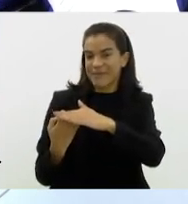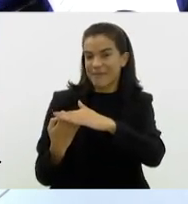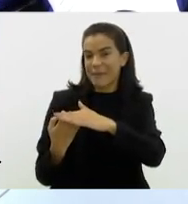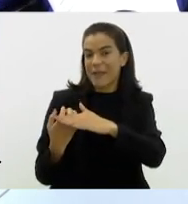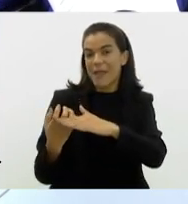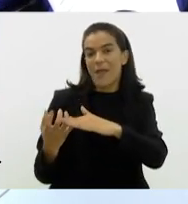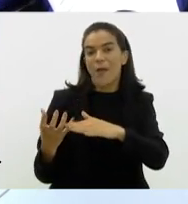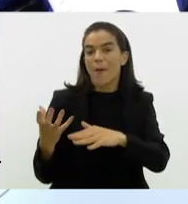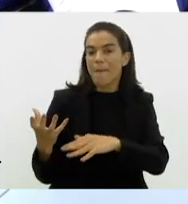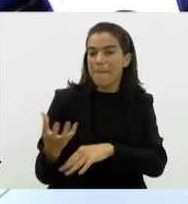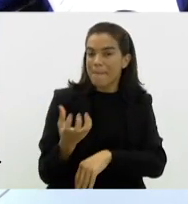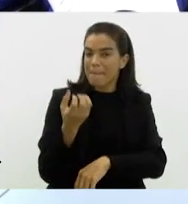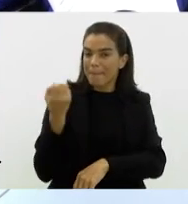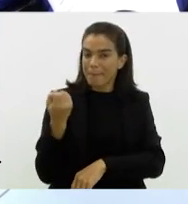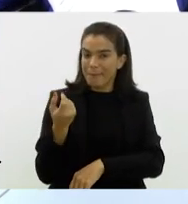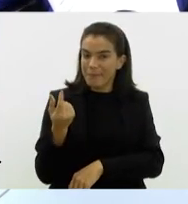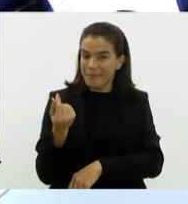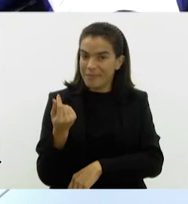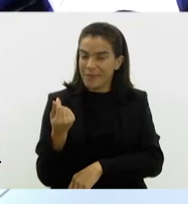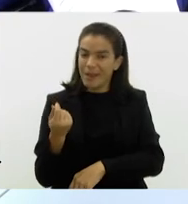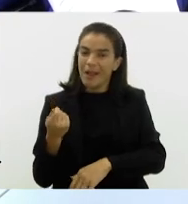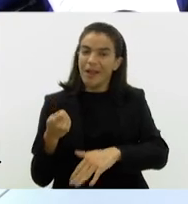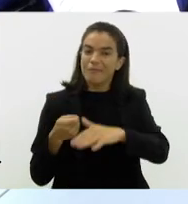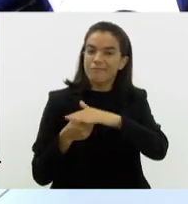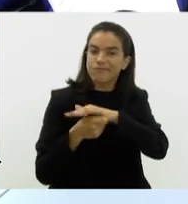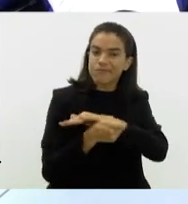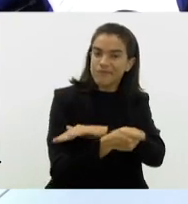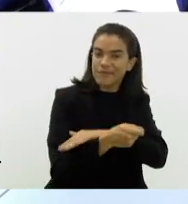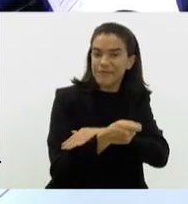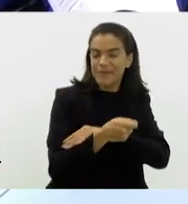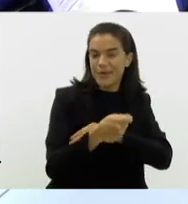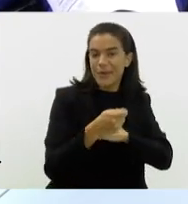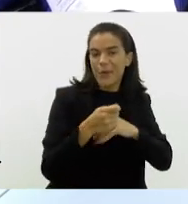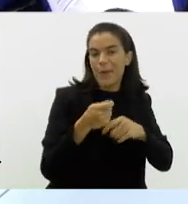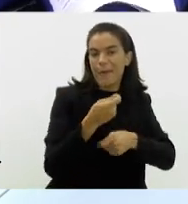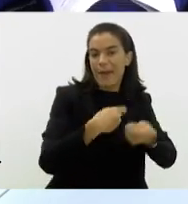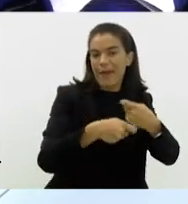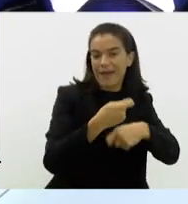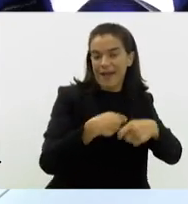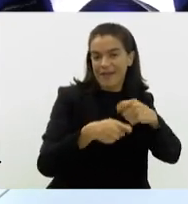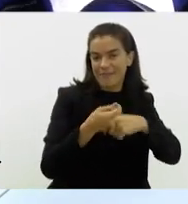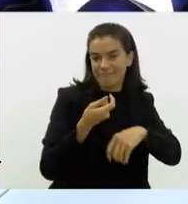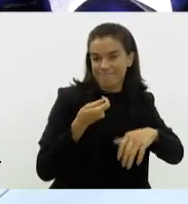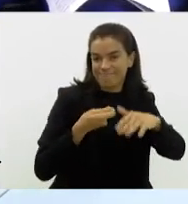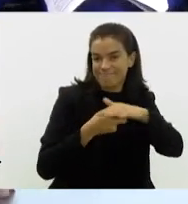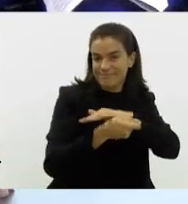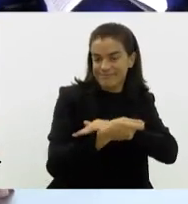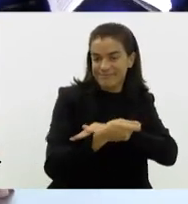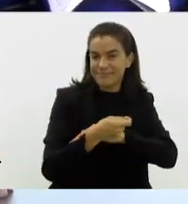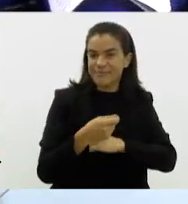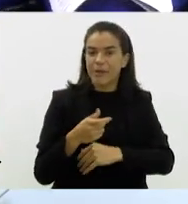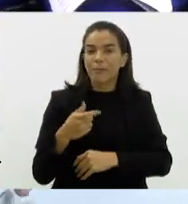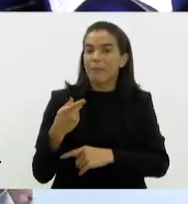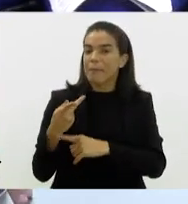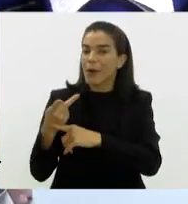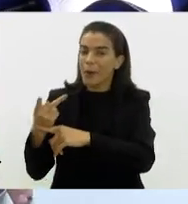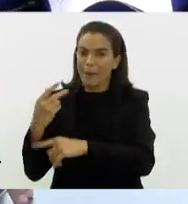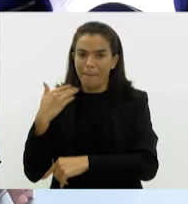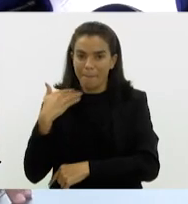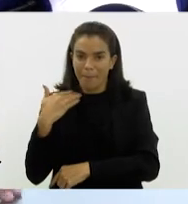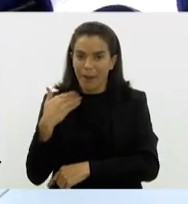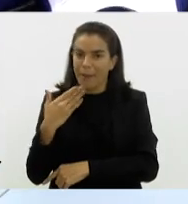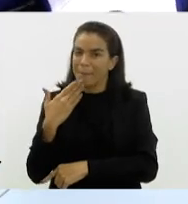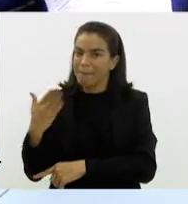dinheiro e aplicar no mercado financeiro. Ele não vai fazer isso. Ele vai emprestar para o beneficiário, que teria que recorrer a um banco para pegar